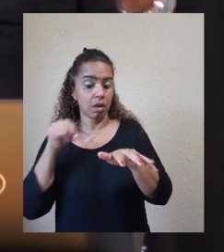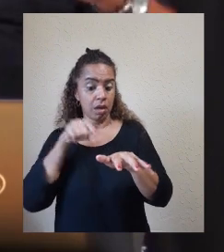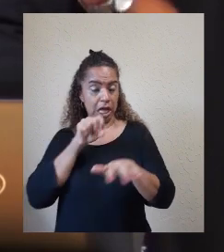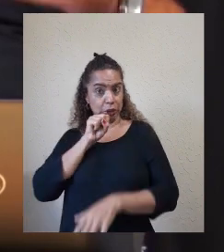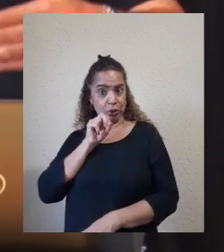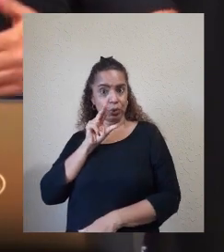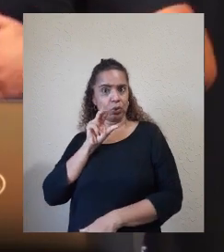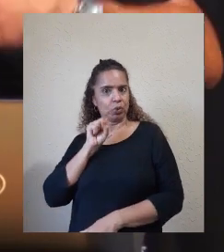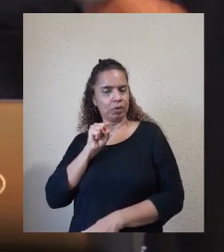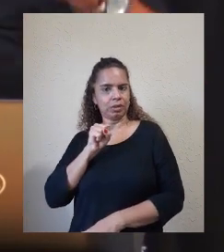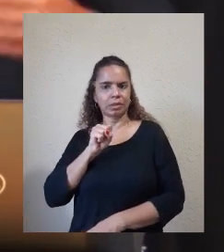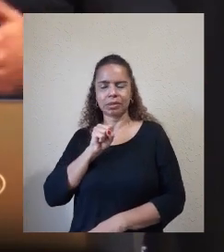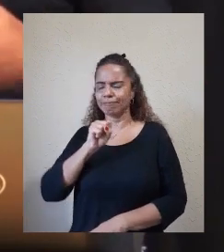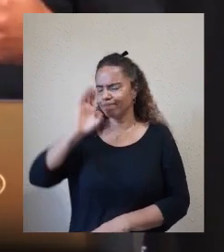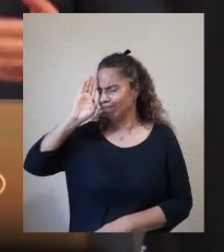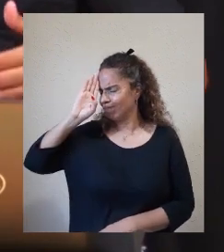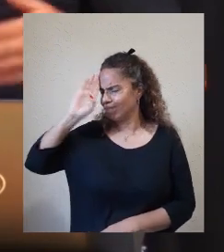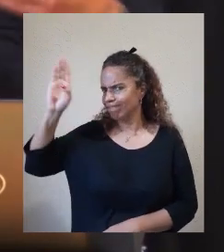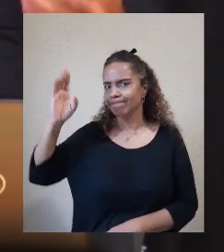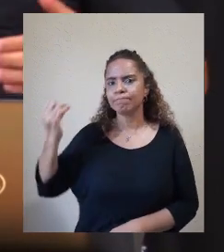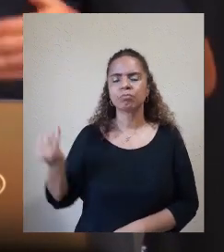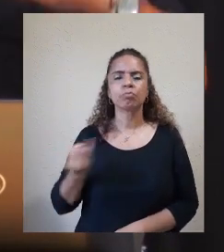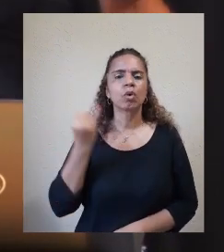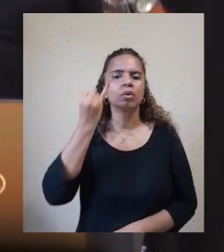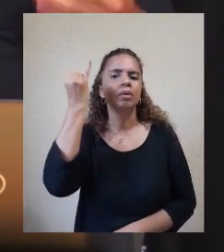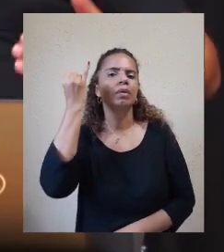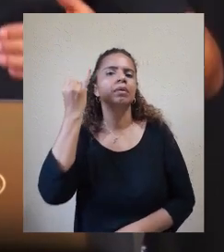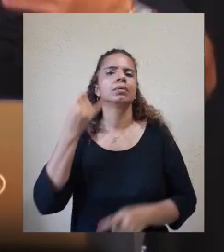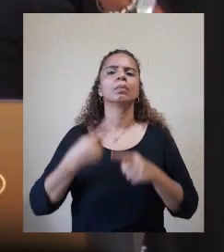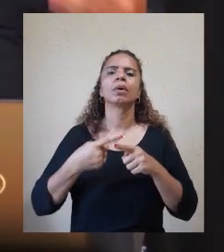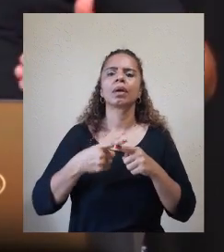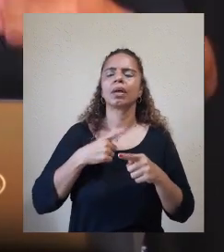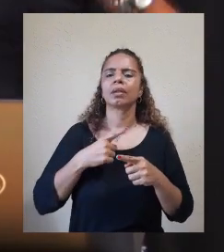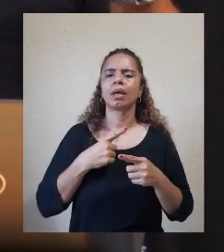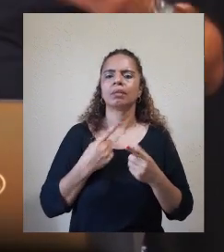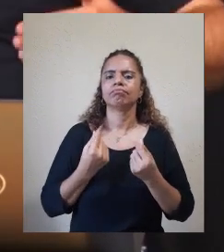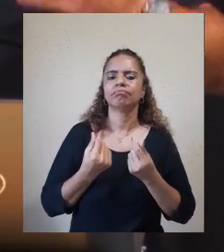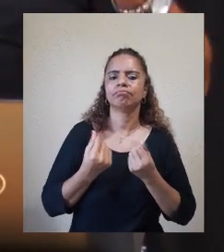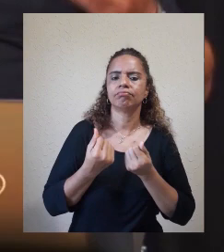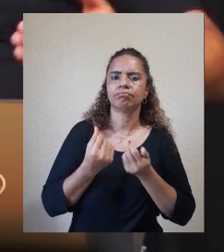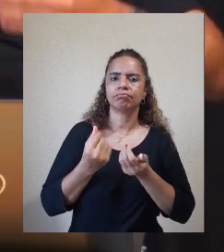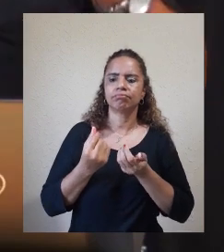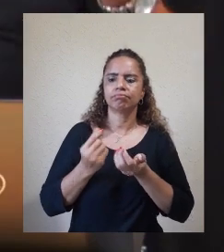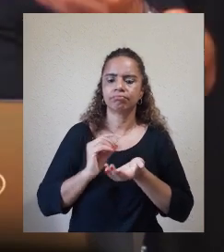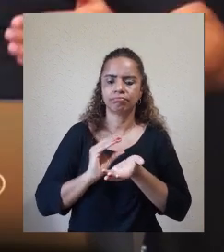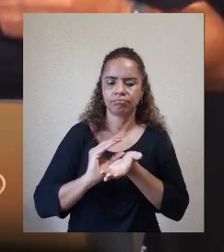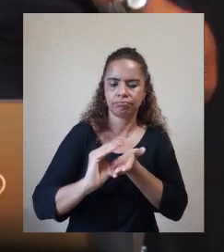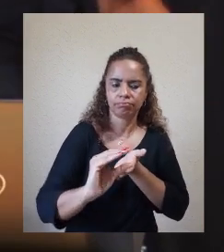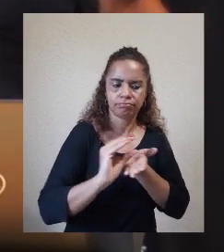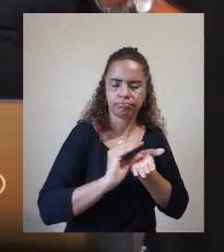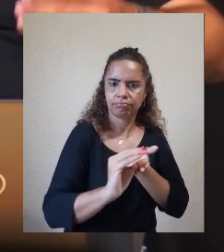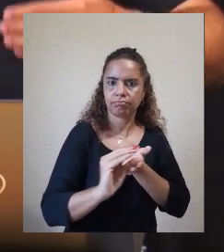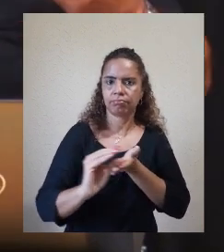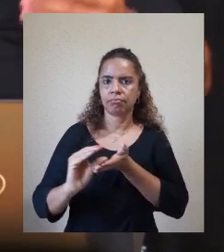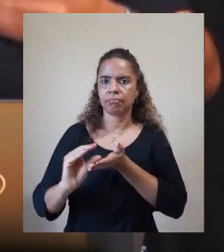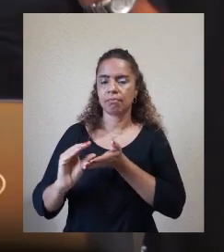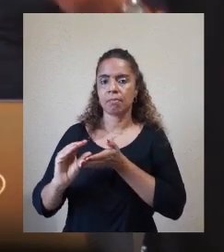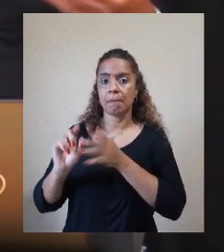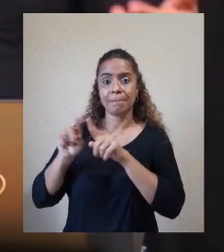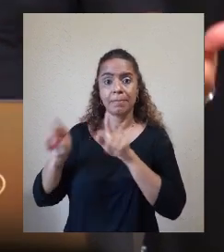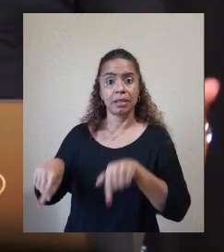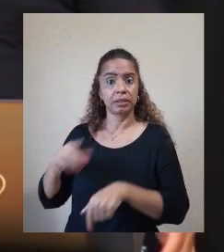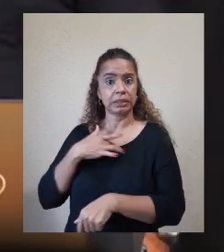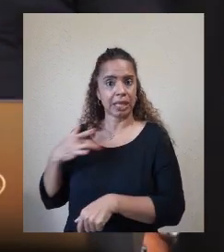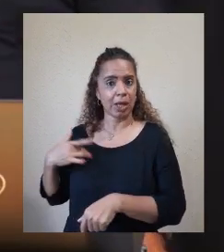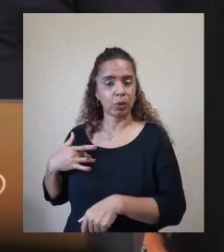porque efetivamente na questão financeira os planos acaba sendo algo dispendioso e eles não